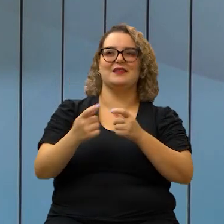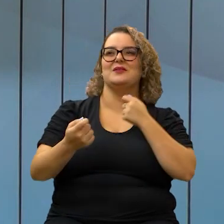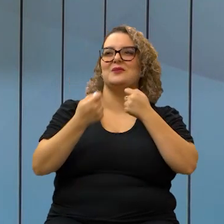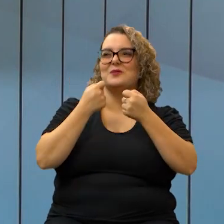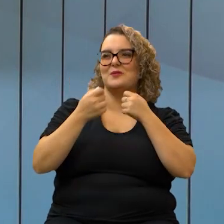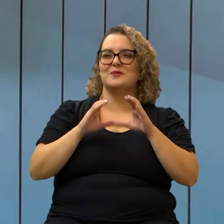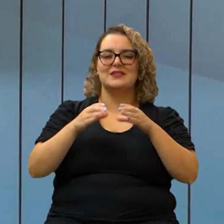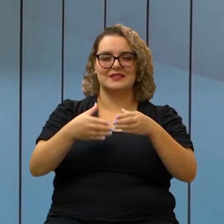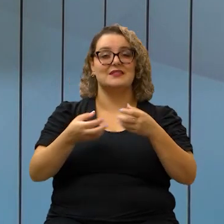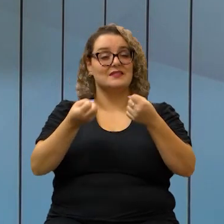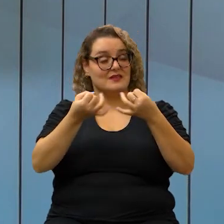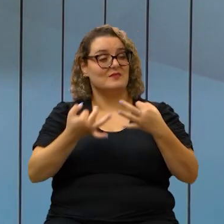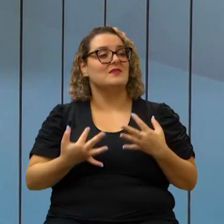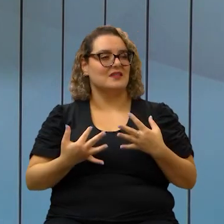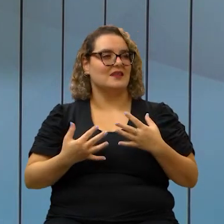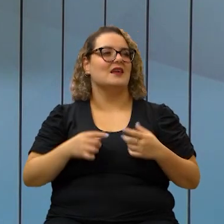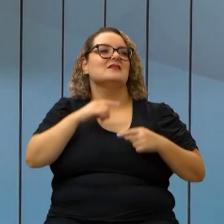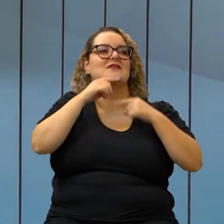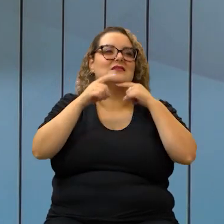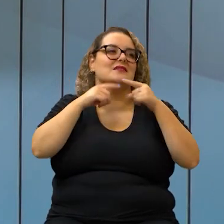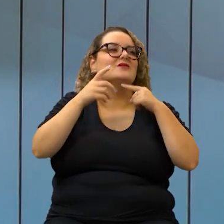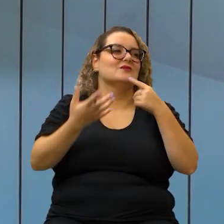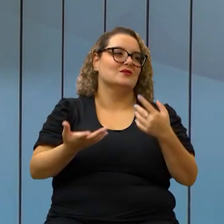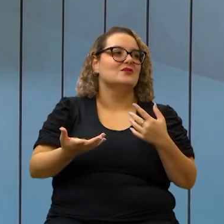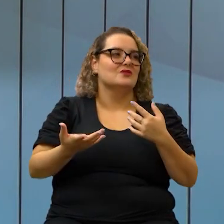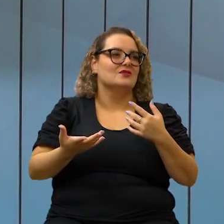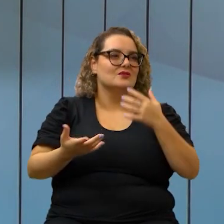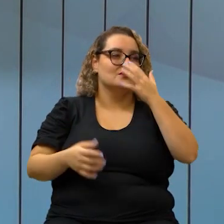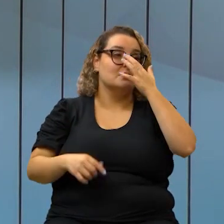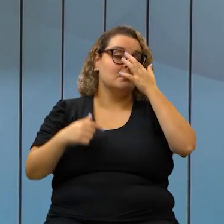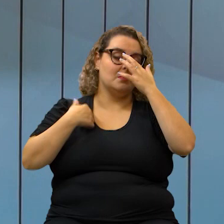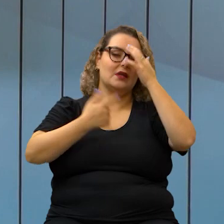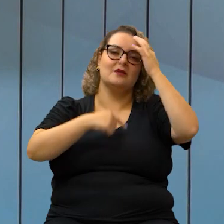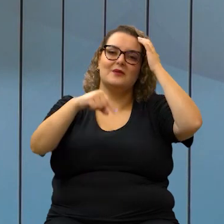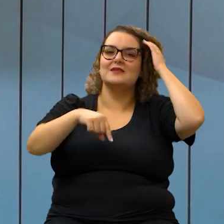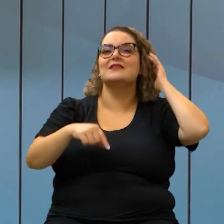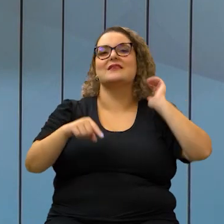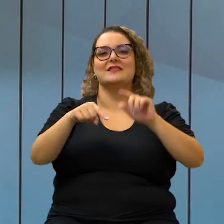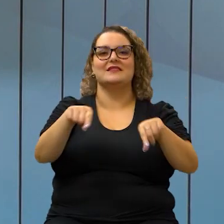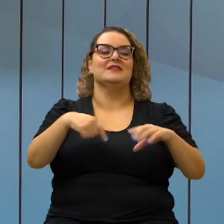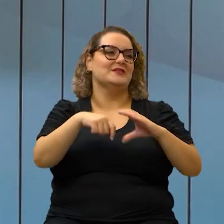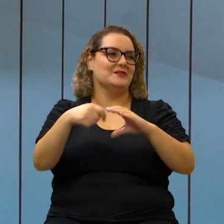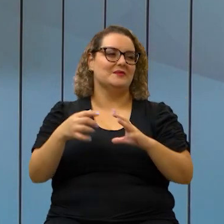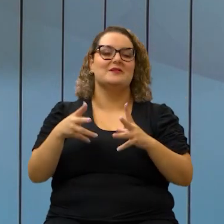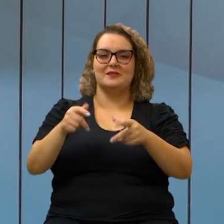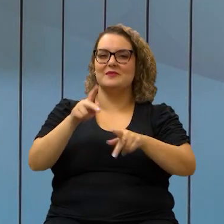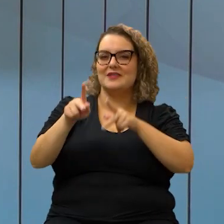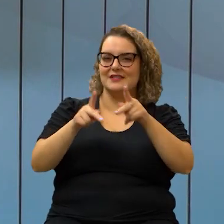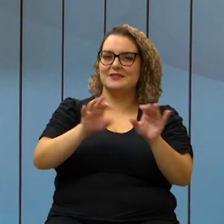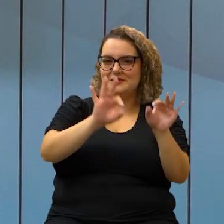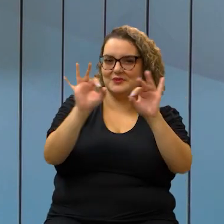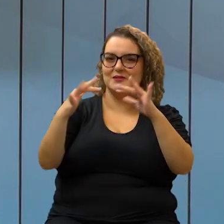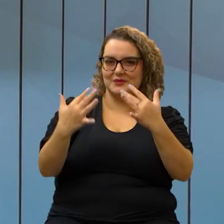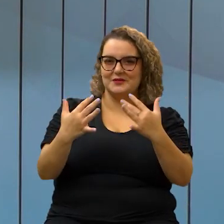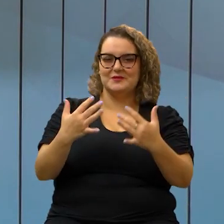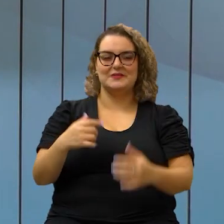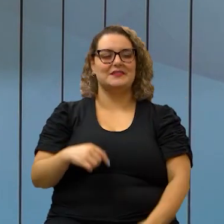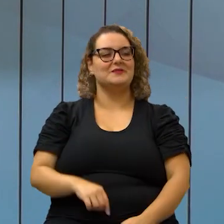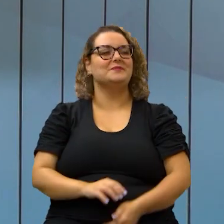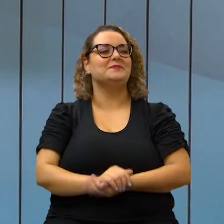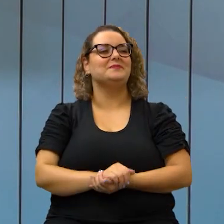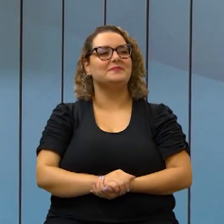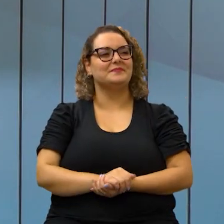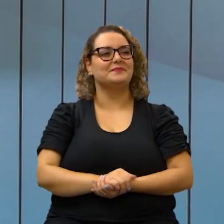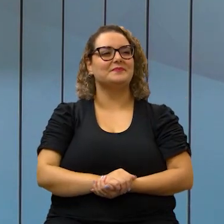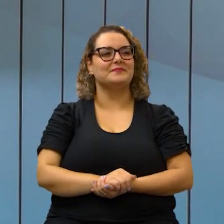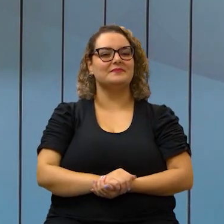em atender aqui a nossa equipe e esclarecer essas dúvidas aí para a gente aqui no estúdio e também para a população, né, que está em